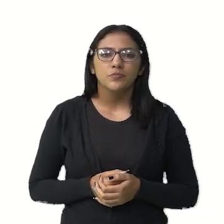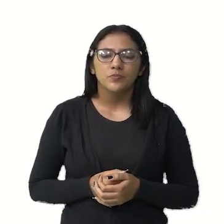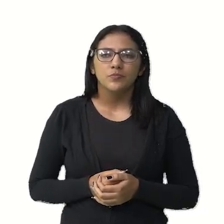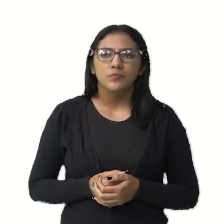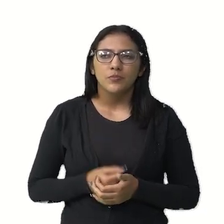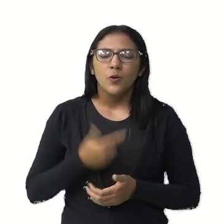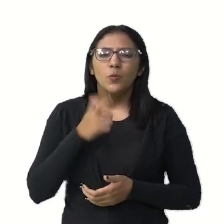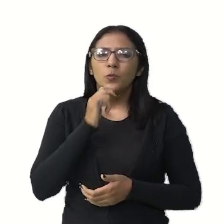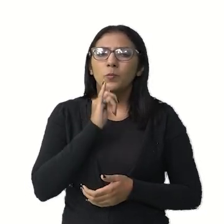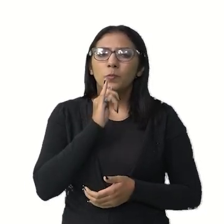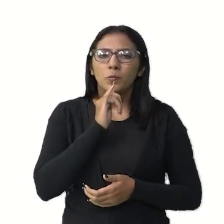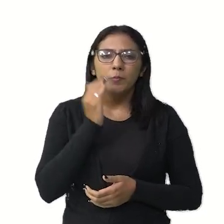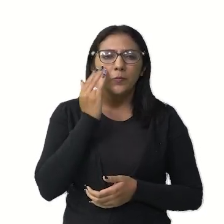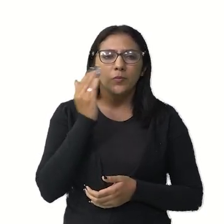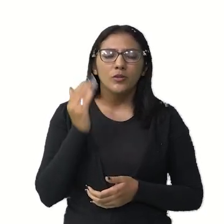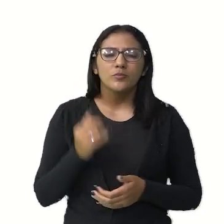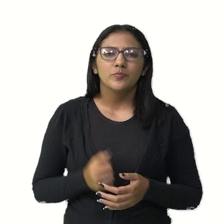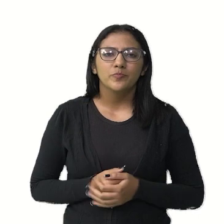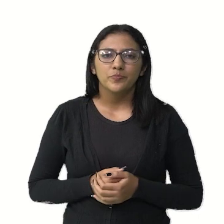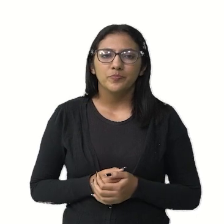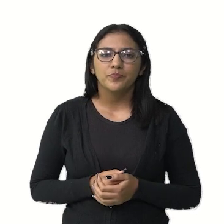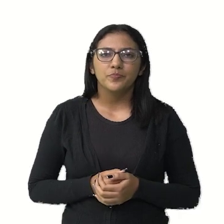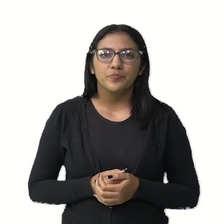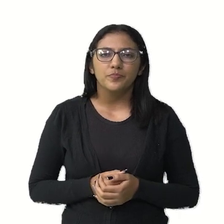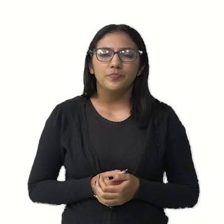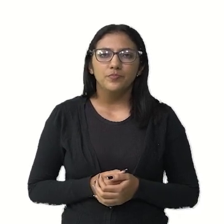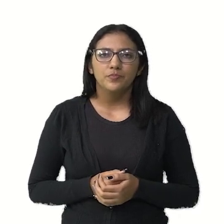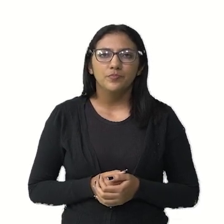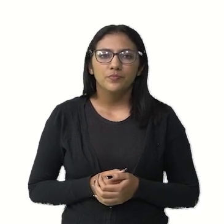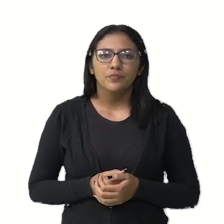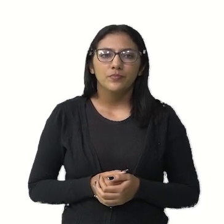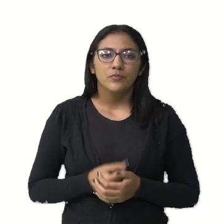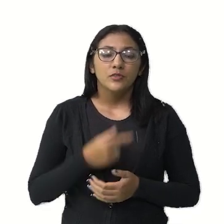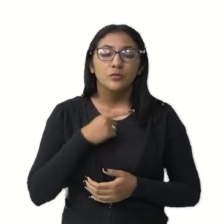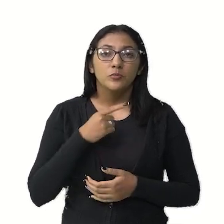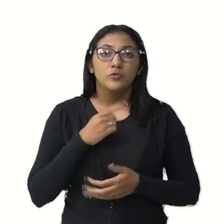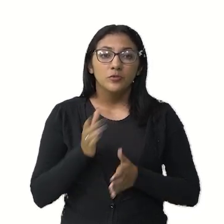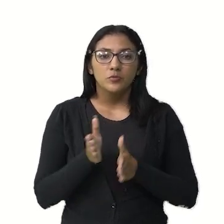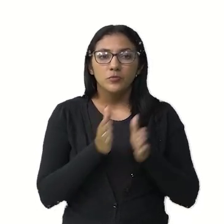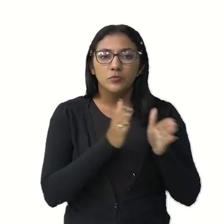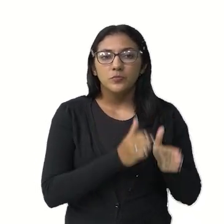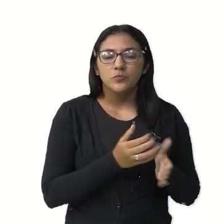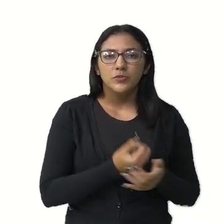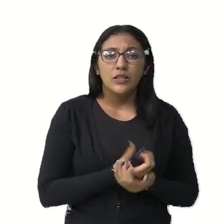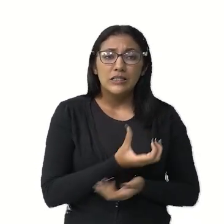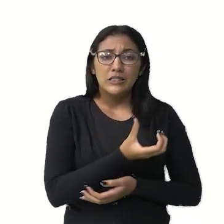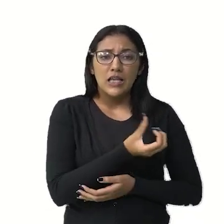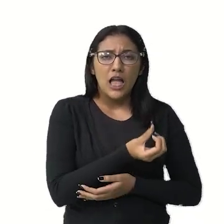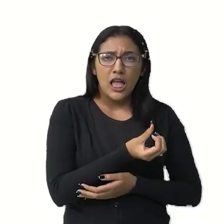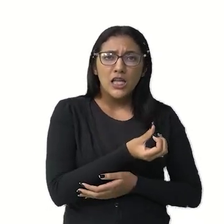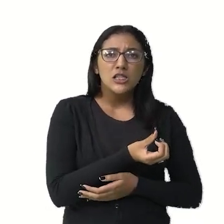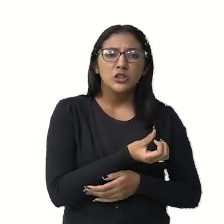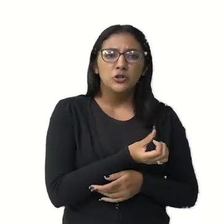segundo exemplo, nós temos aqui 6 operários